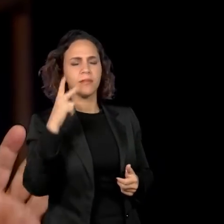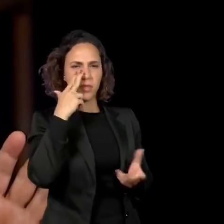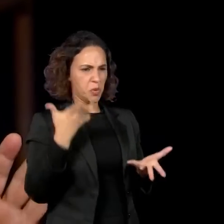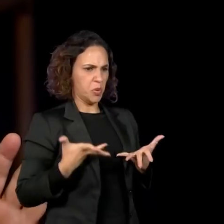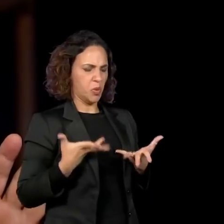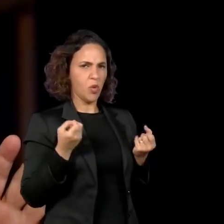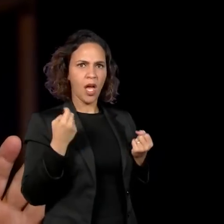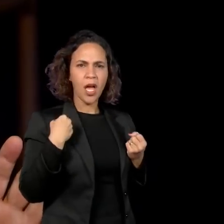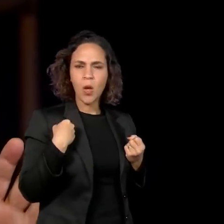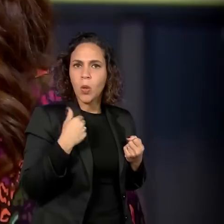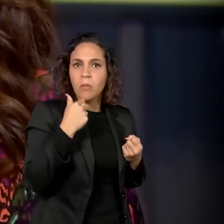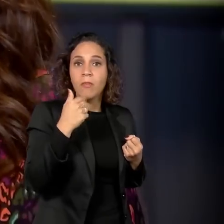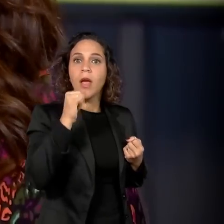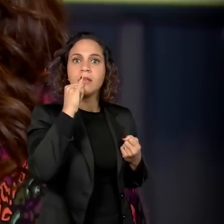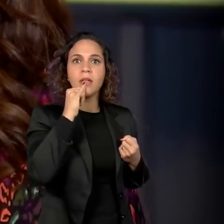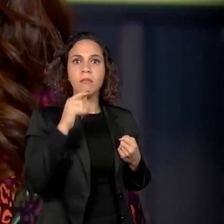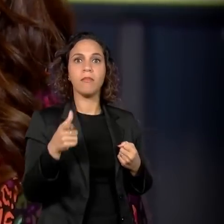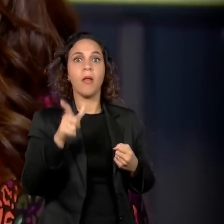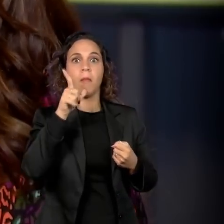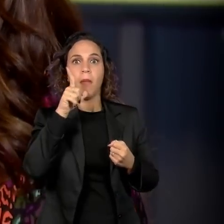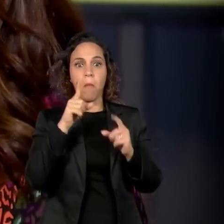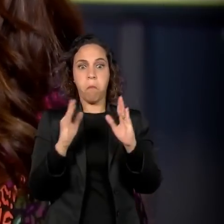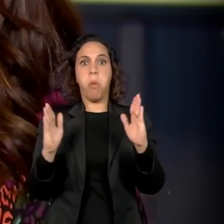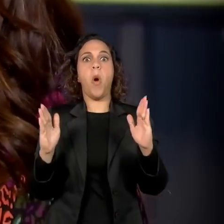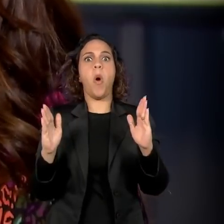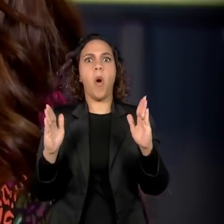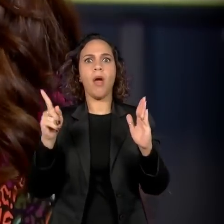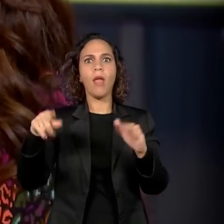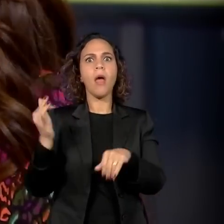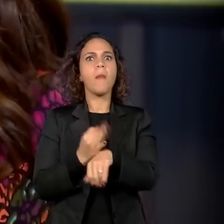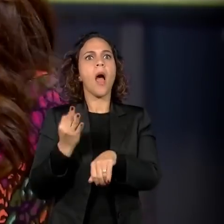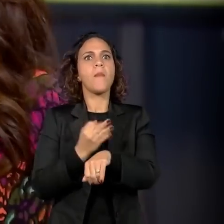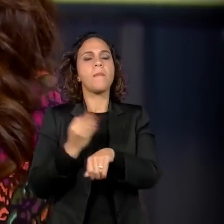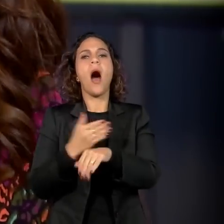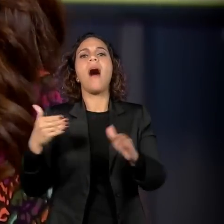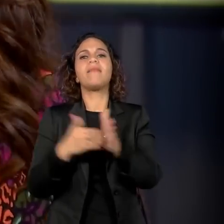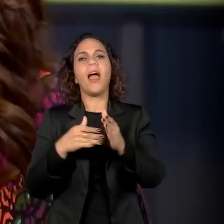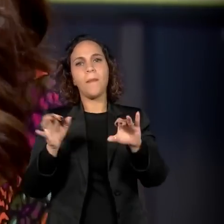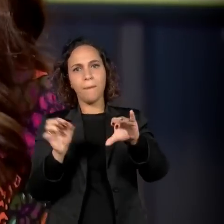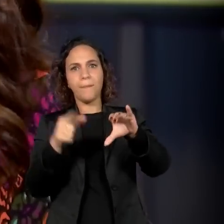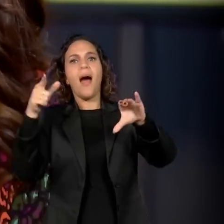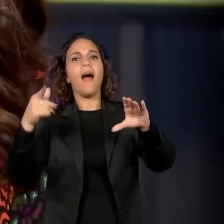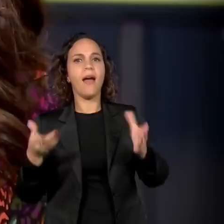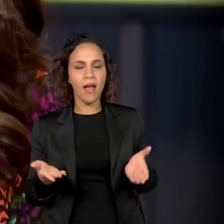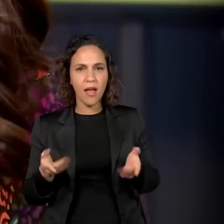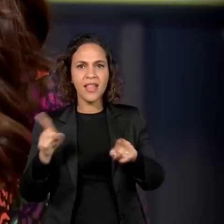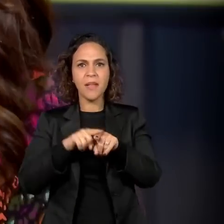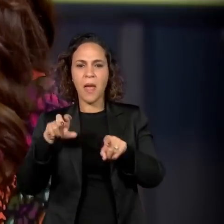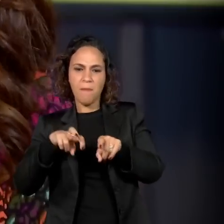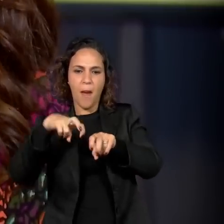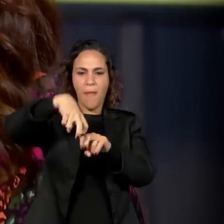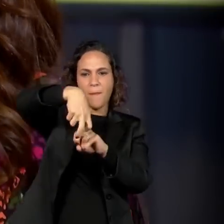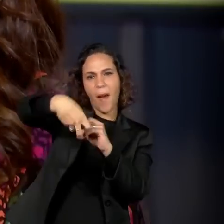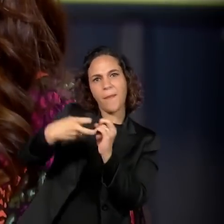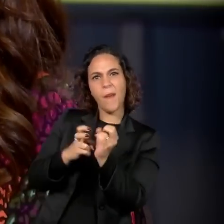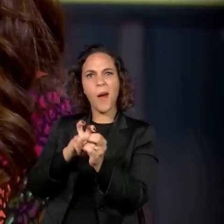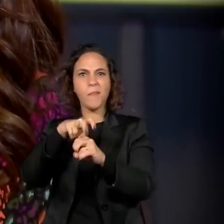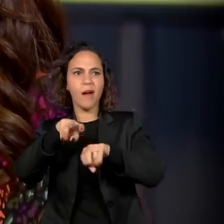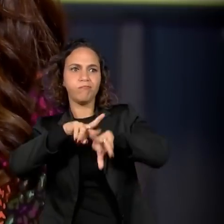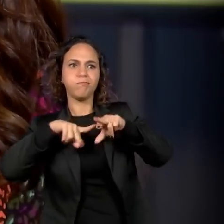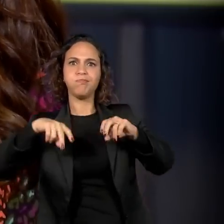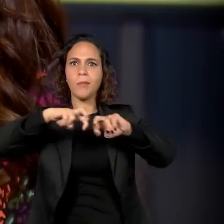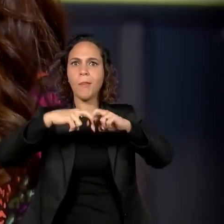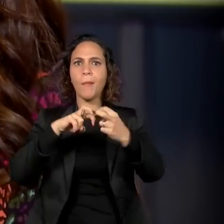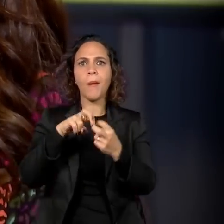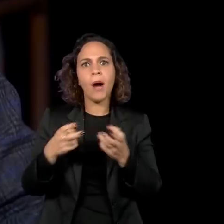Eu nunca vou conseguir. O tamanho do pênis, o quanto esse homem aguenta até ejacular, as trocentas posições que esse homem faz, né? Assim, então...